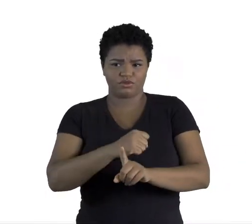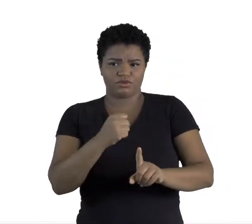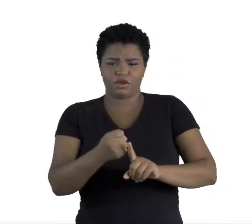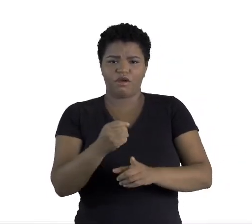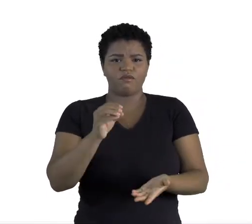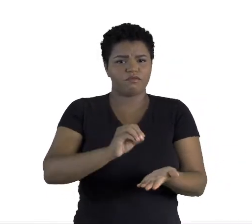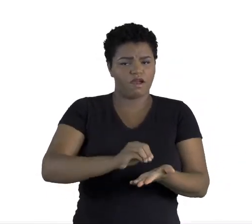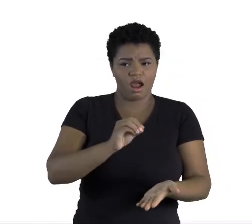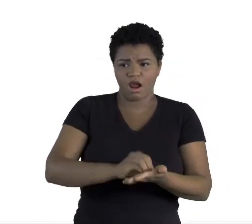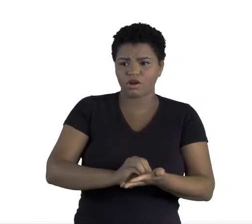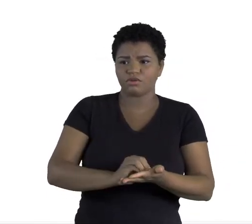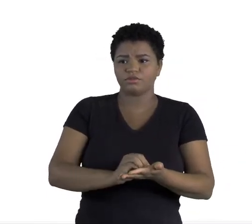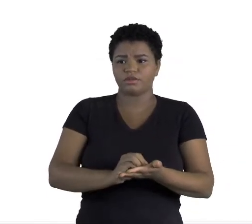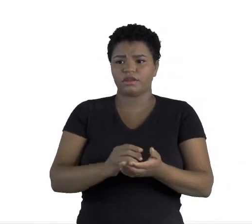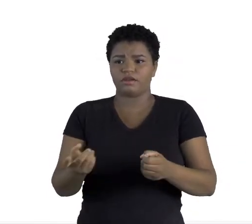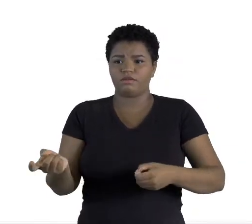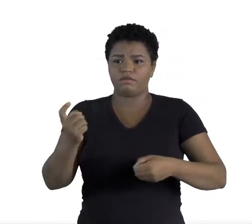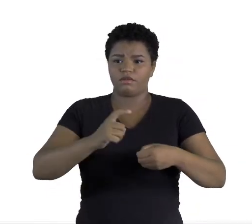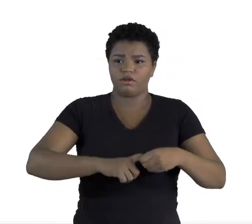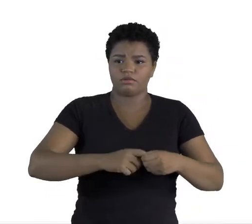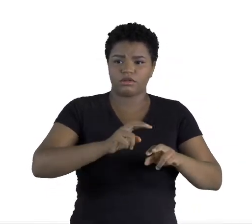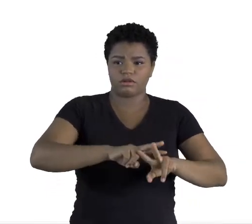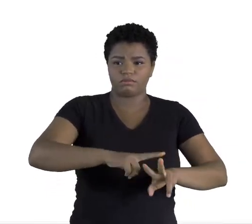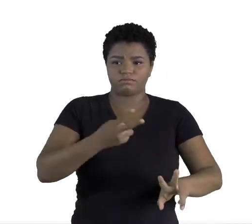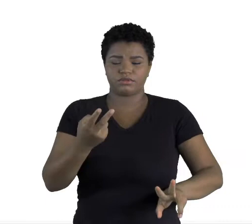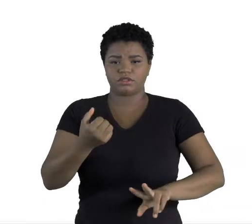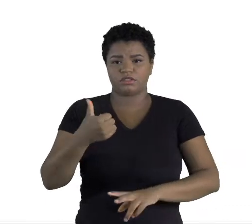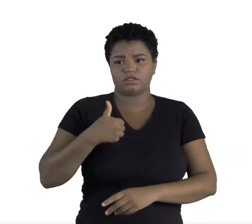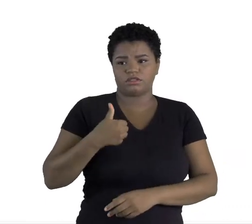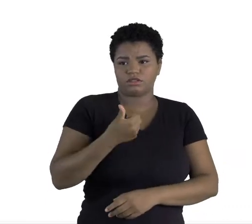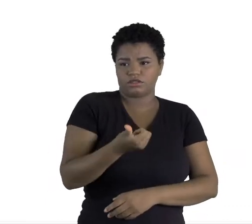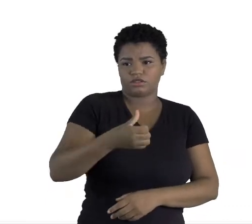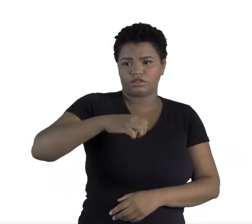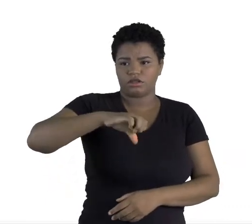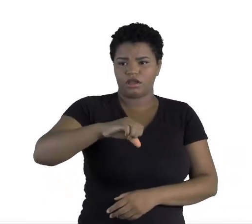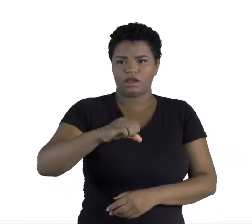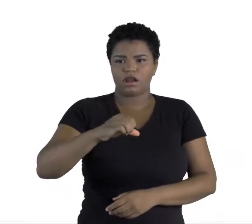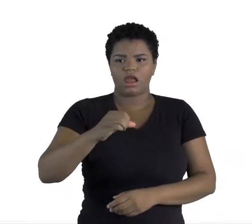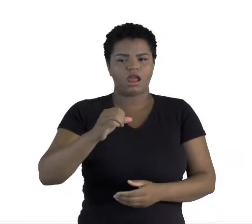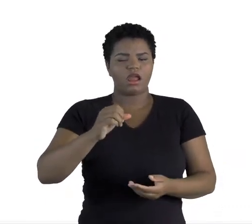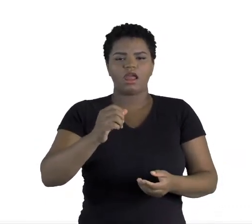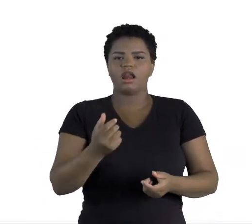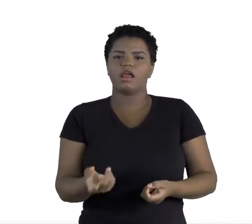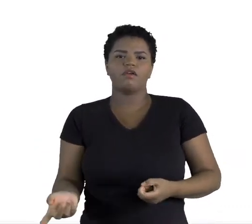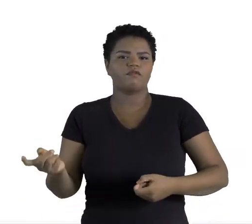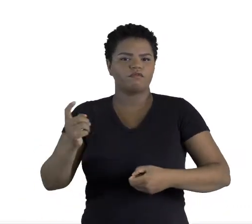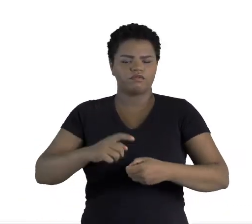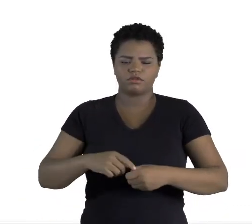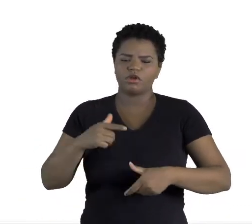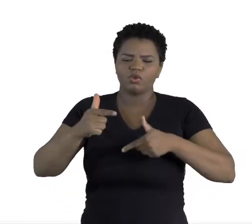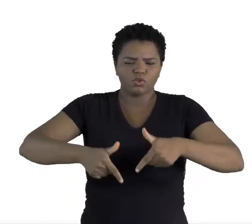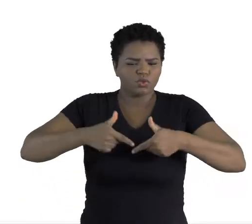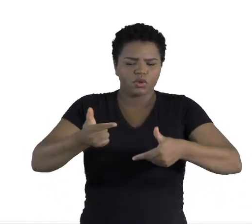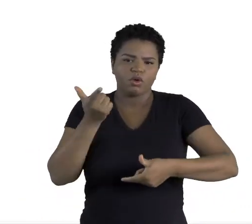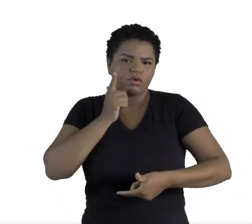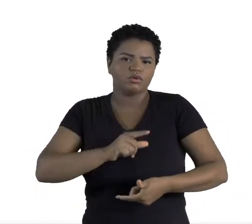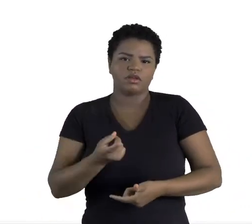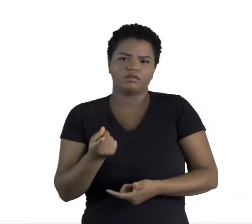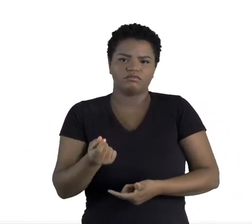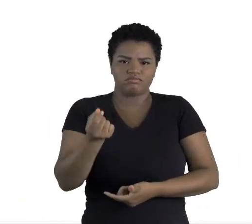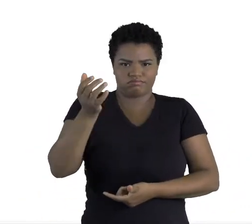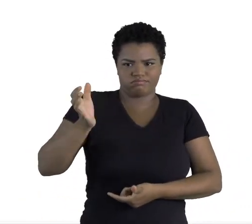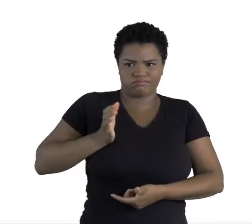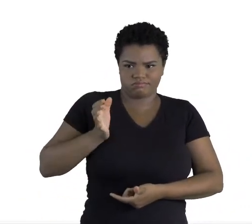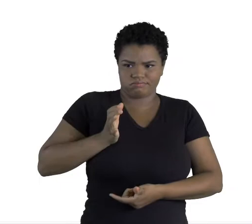19 anos, reergue-se e fica rico. O destino dele está cruzado ao de Fantine,